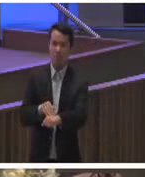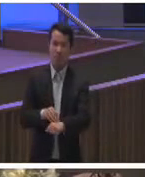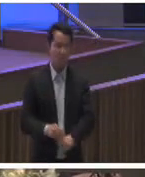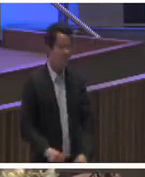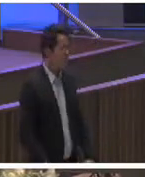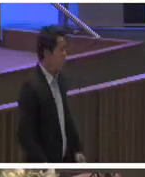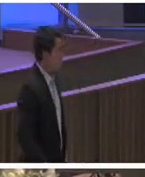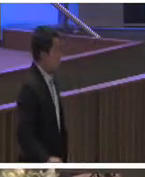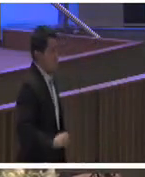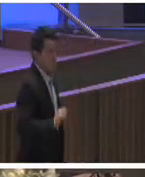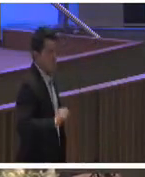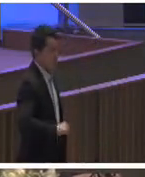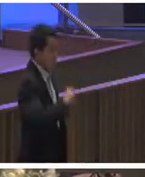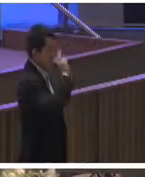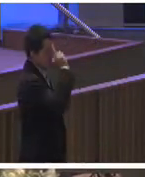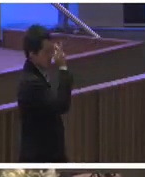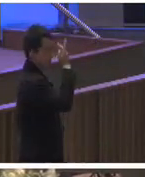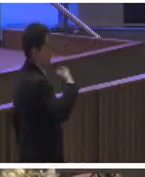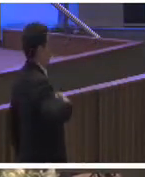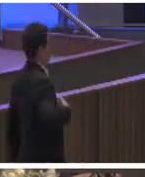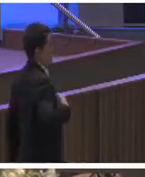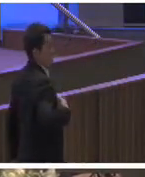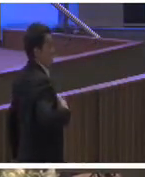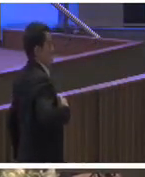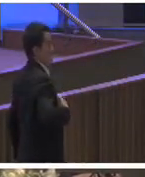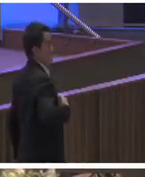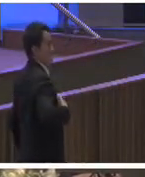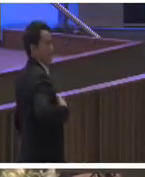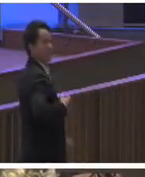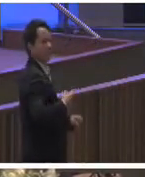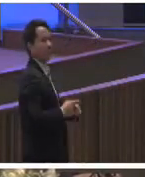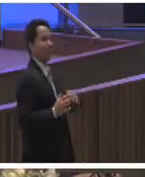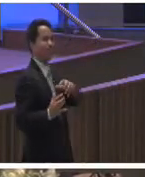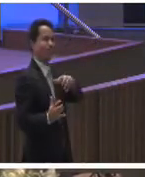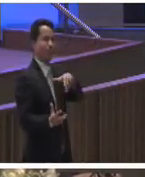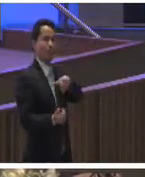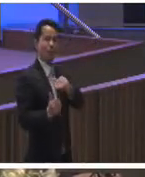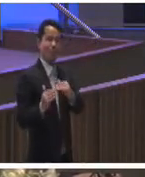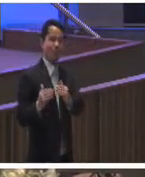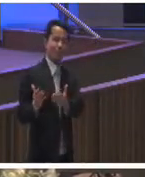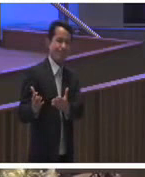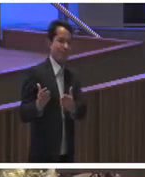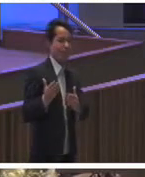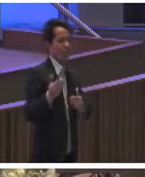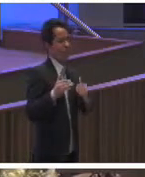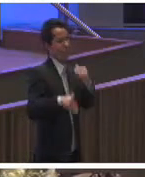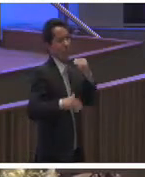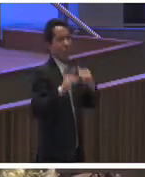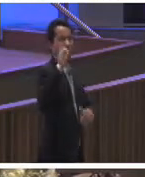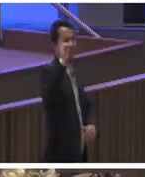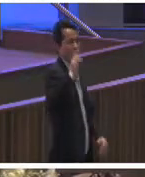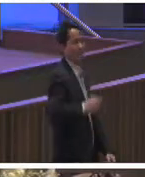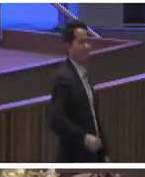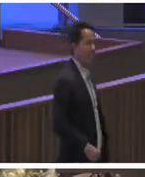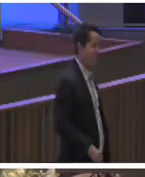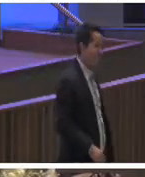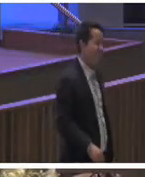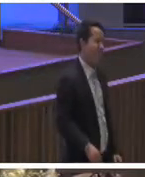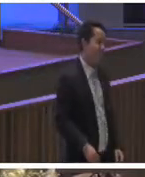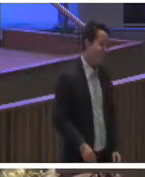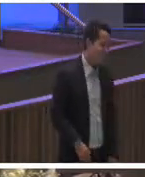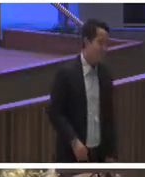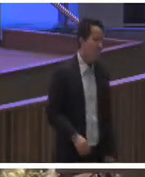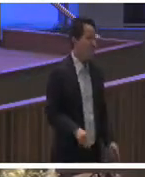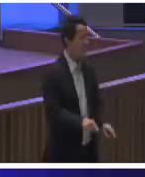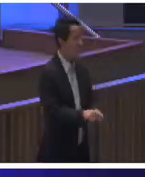realidade olhando apenas o que é possível enxergar e não os valores do reino de Deus e nem o poder do Espírito Santo. E